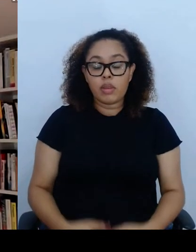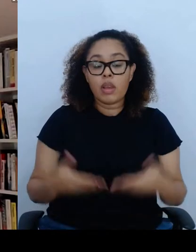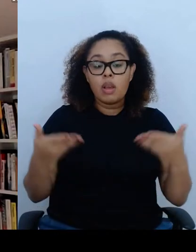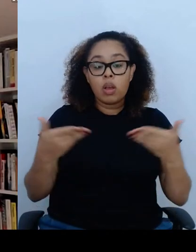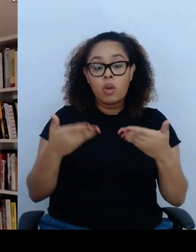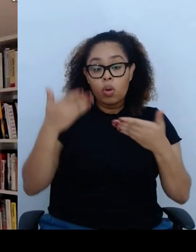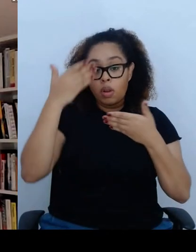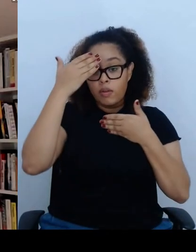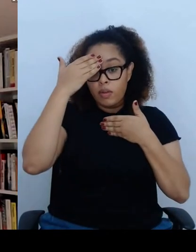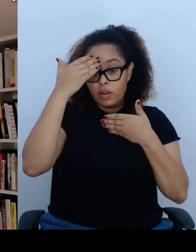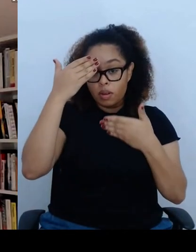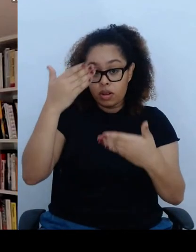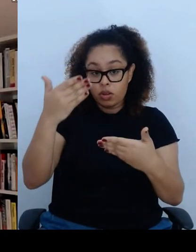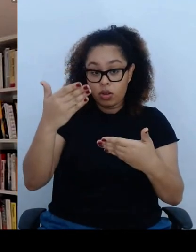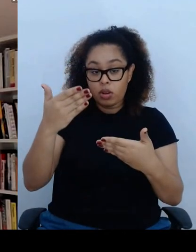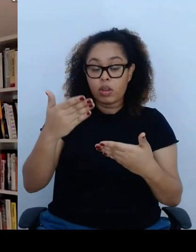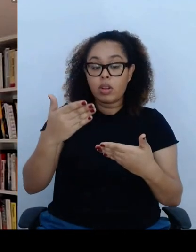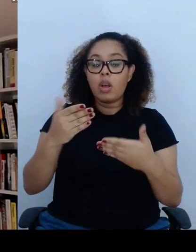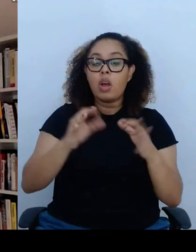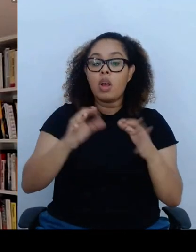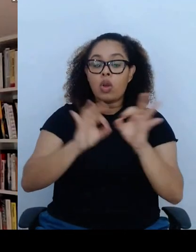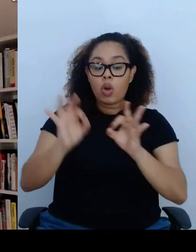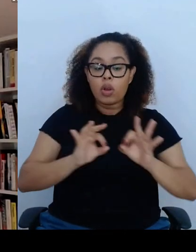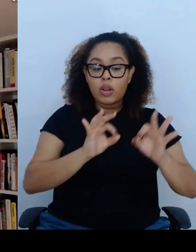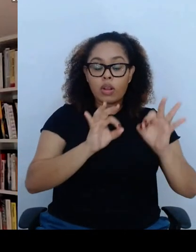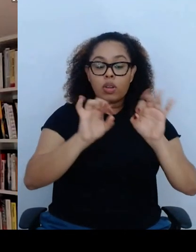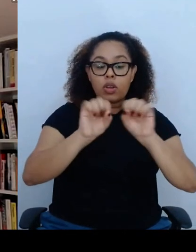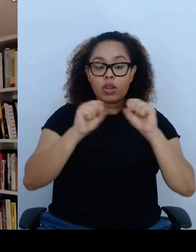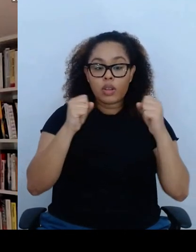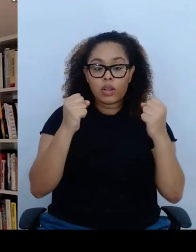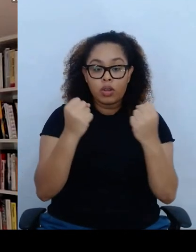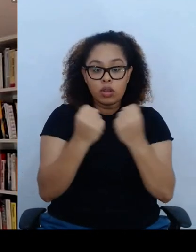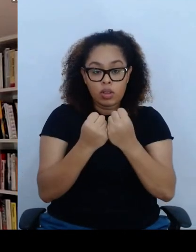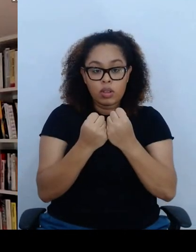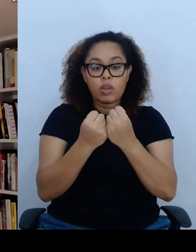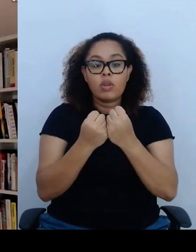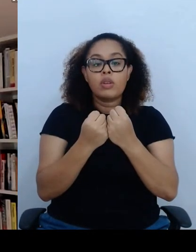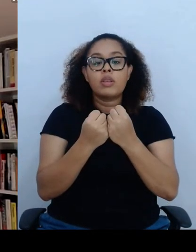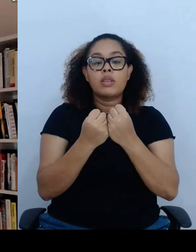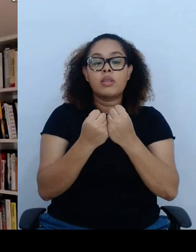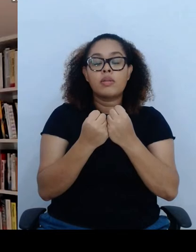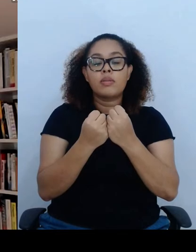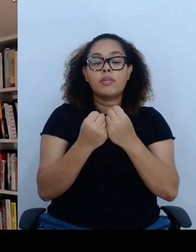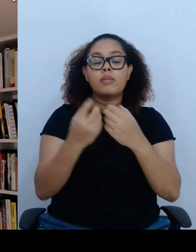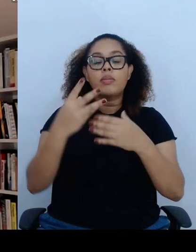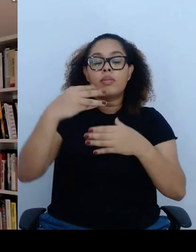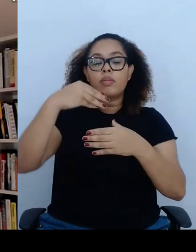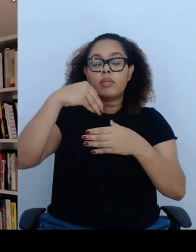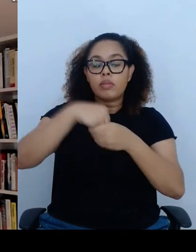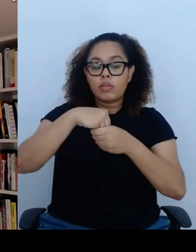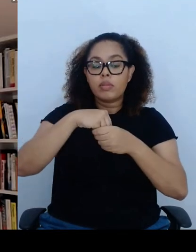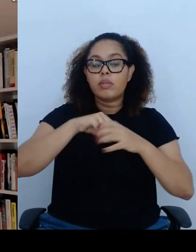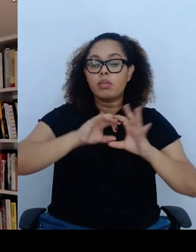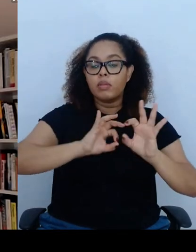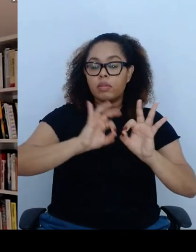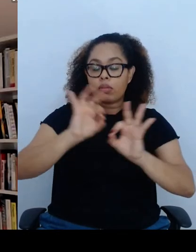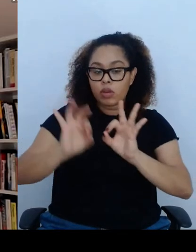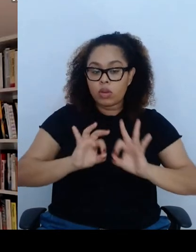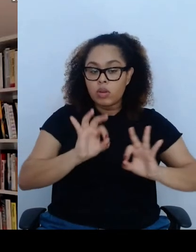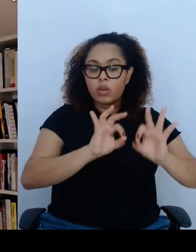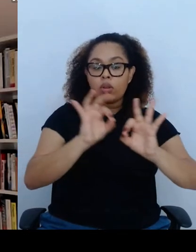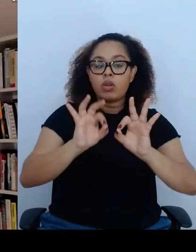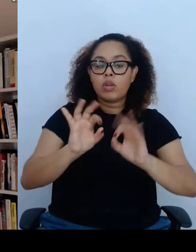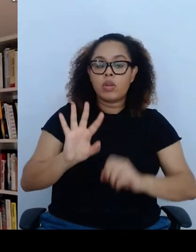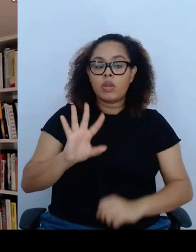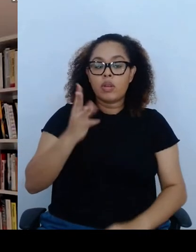aos organizadores desse seminário que trabalham comigo né para formatar esse evento Fernando